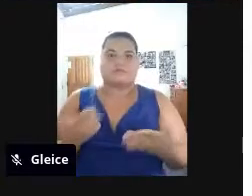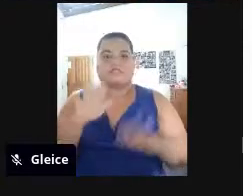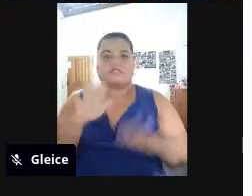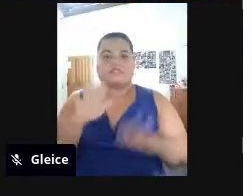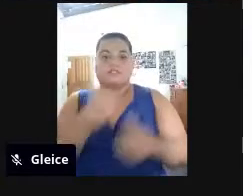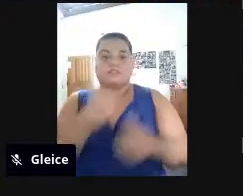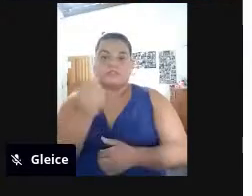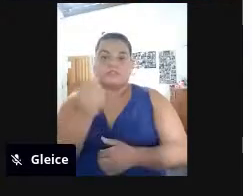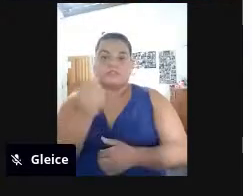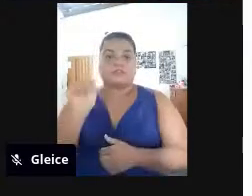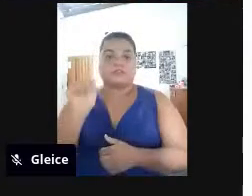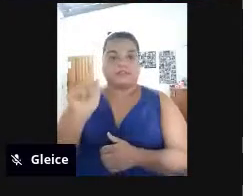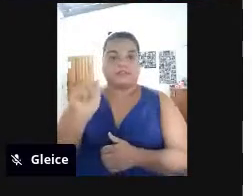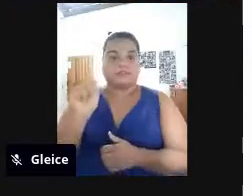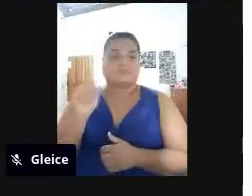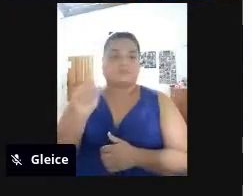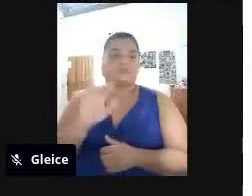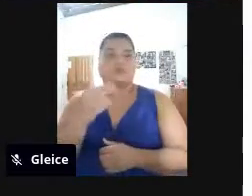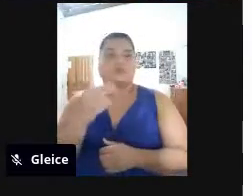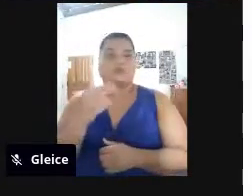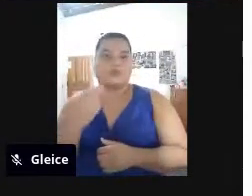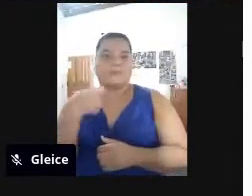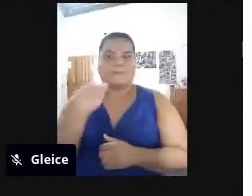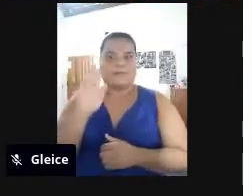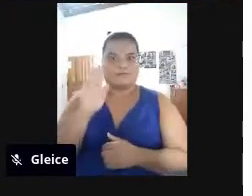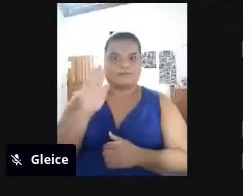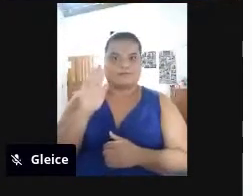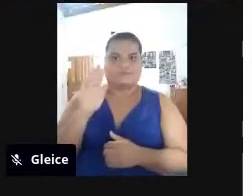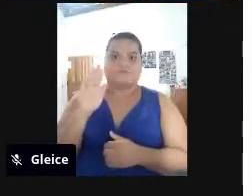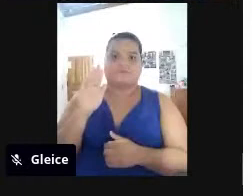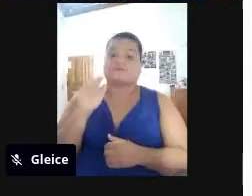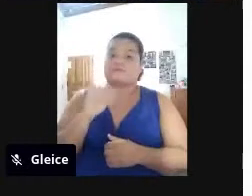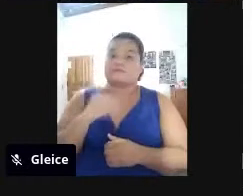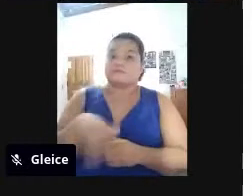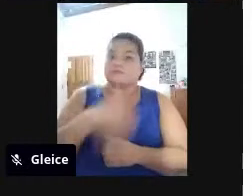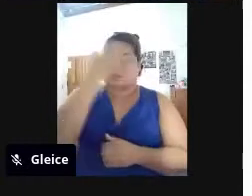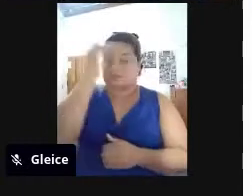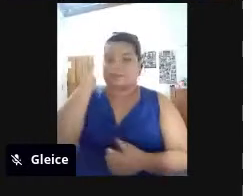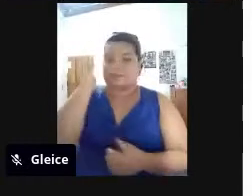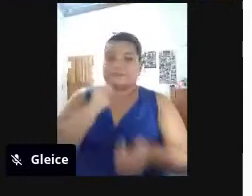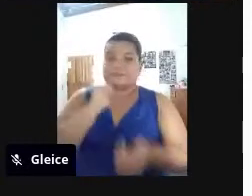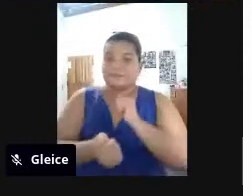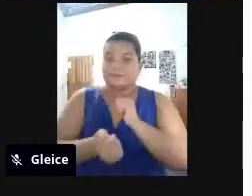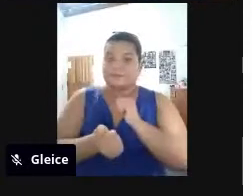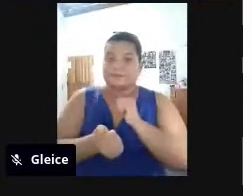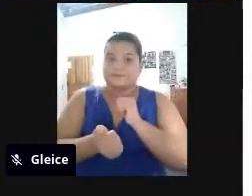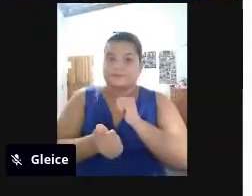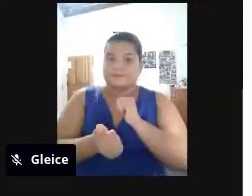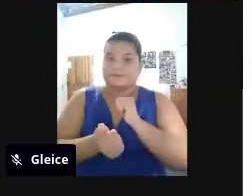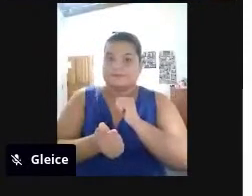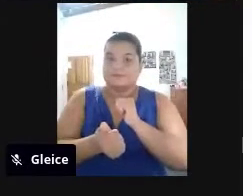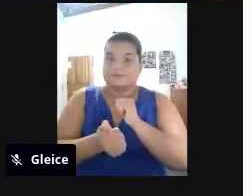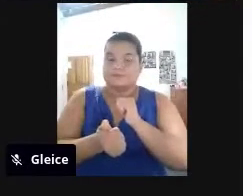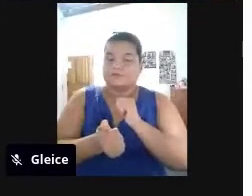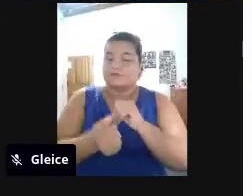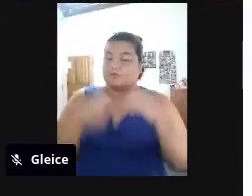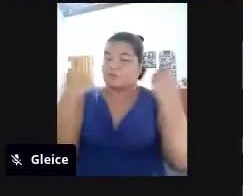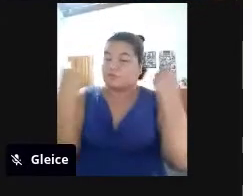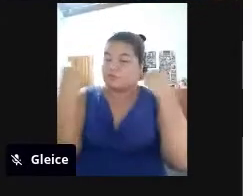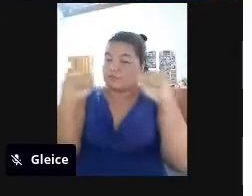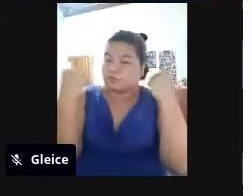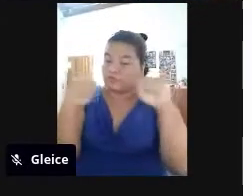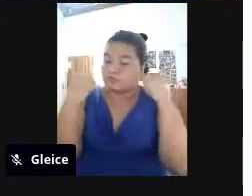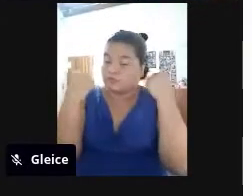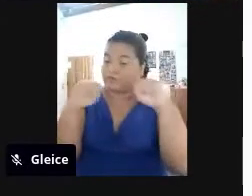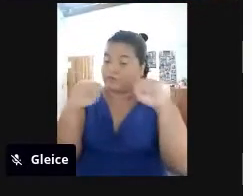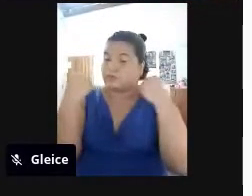por quilo por dia. Já aqueles atletas que treinam em alta intensidade e também uma duração